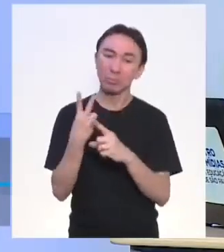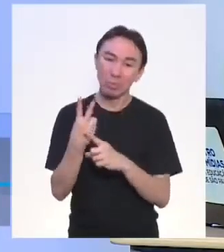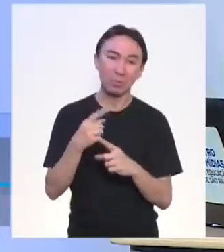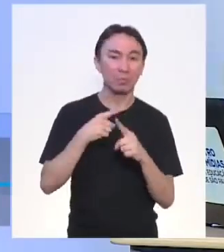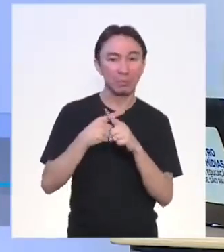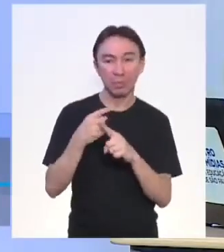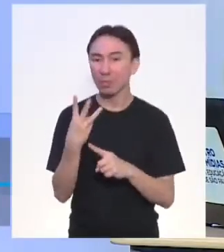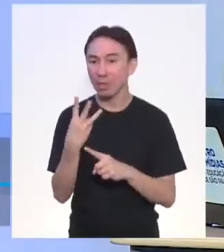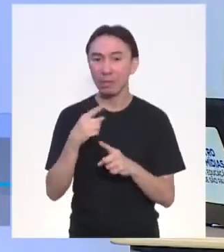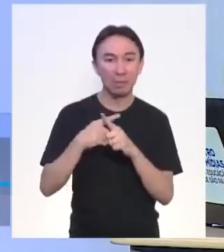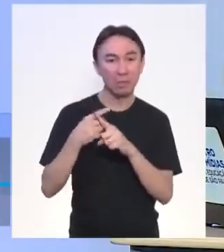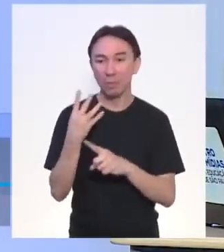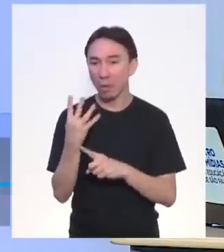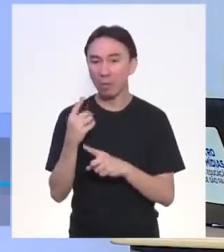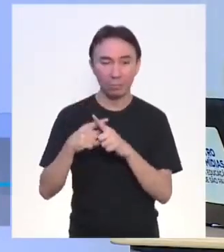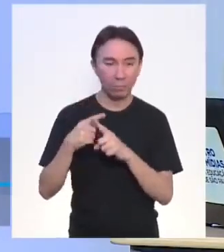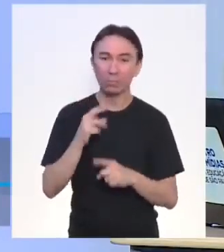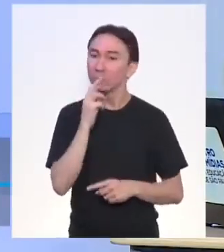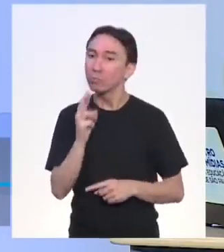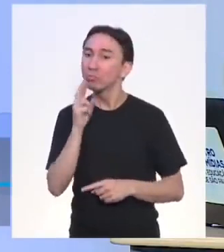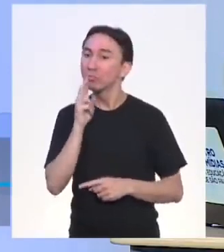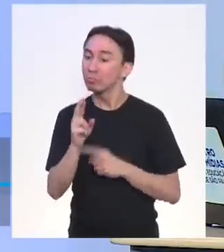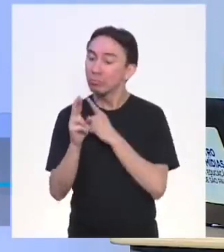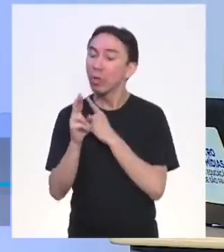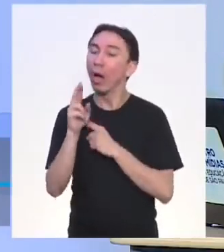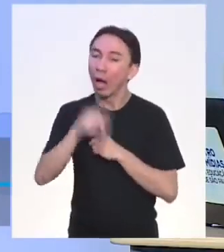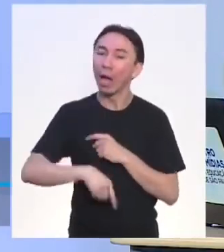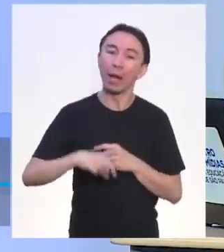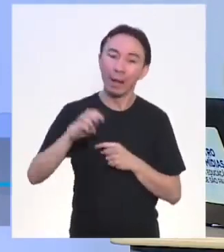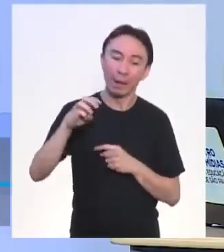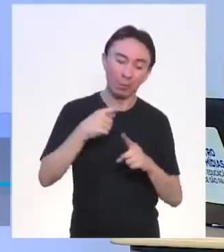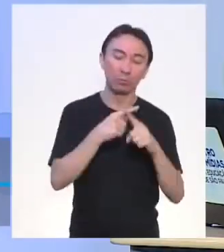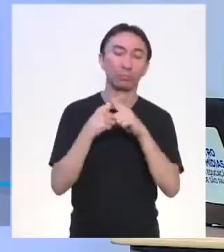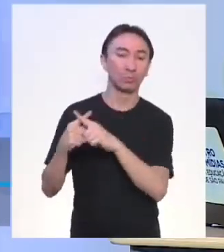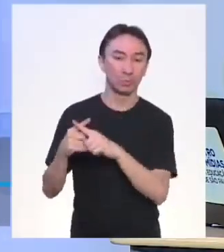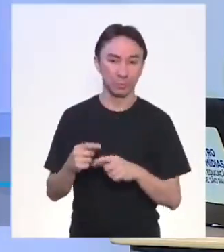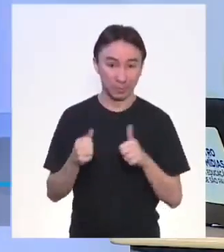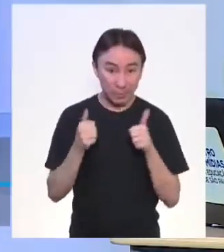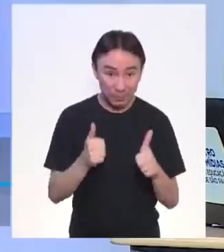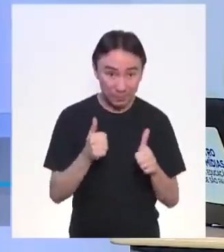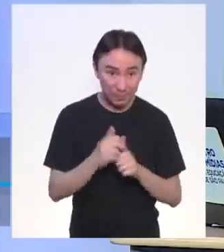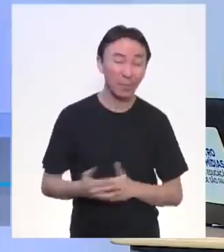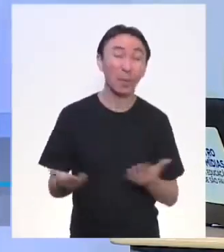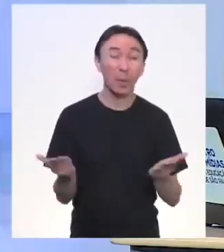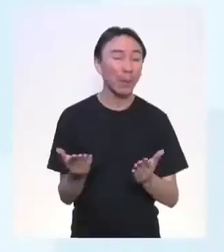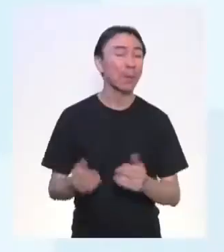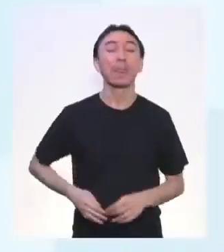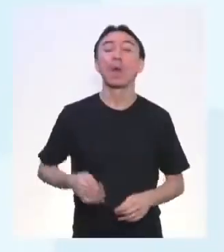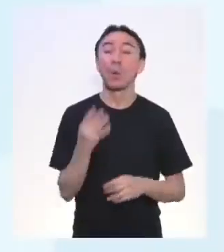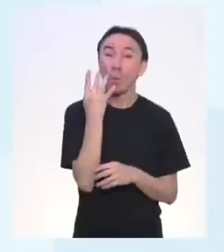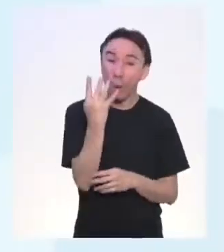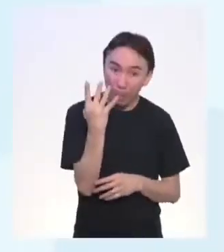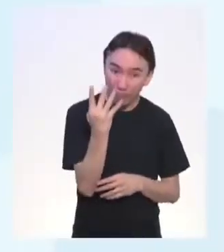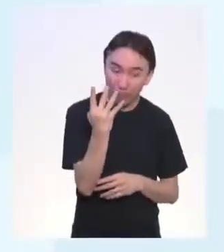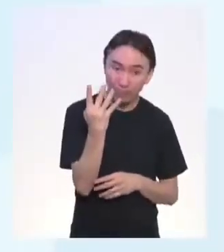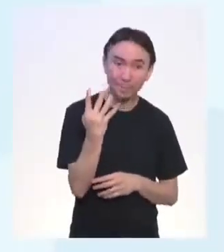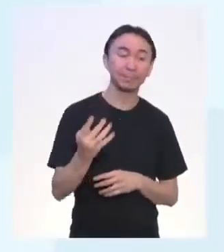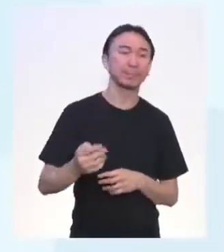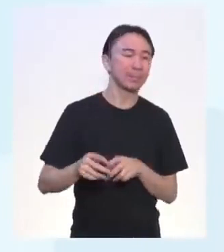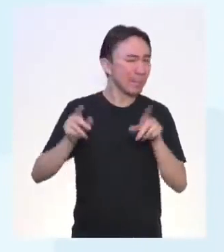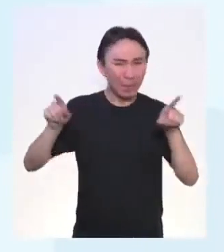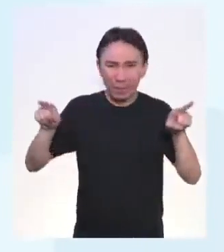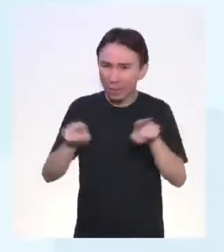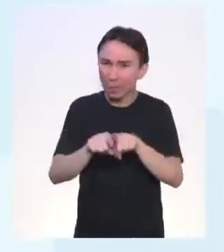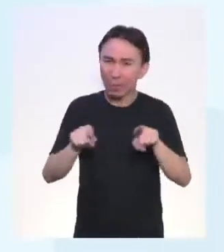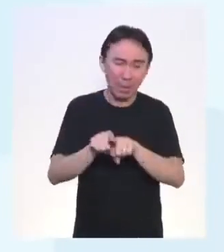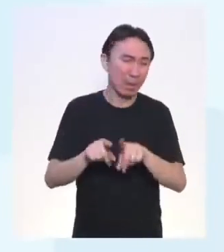vai. Eu vou apresentar outro aqui para vocês. Ó, vamos ver aqui a tabuadinha do 4. Ó. Eu consigo ela da mesma forma que